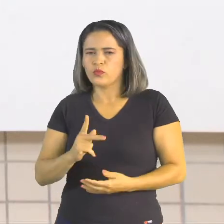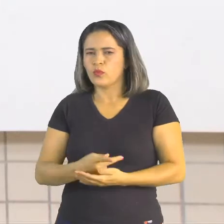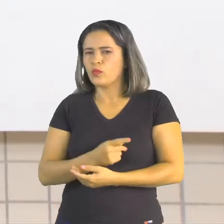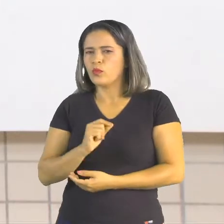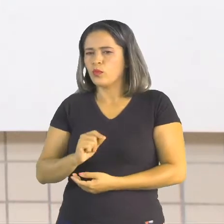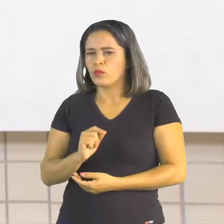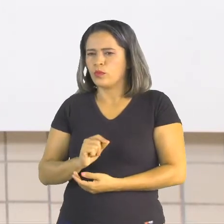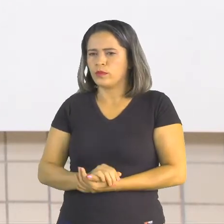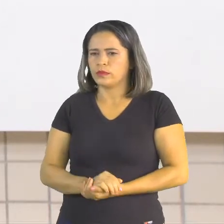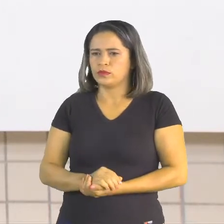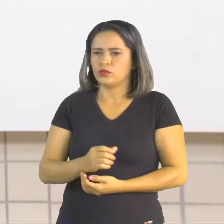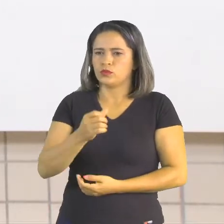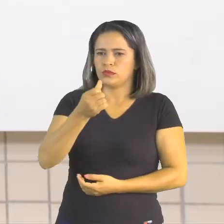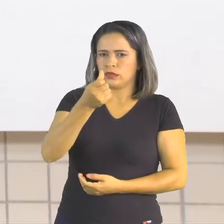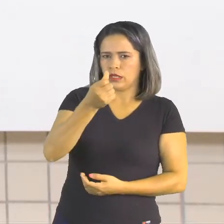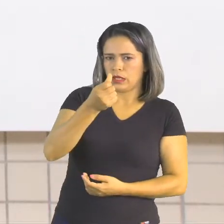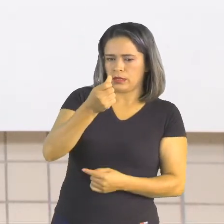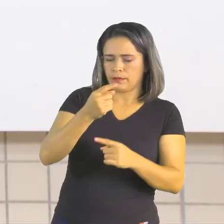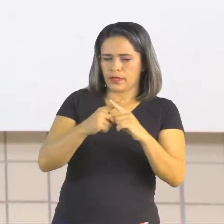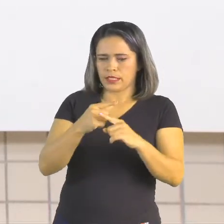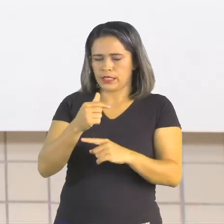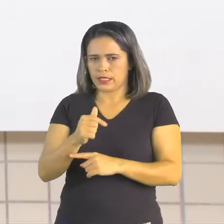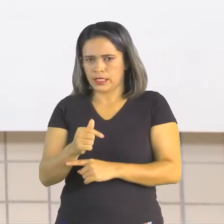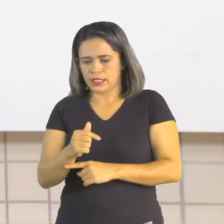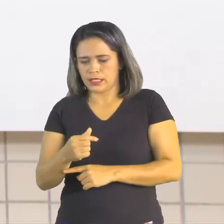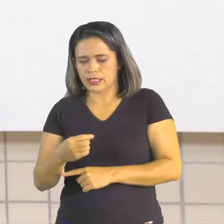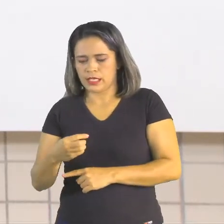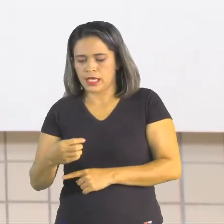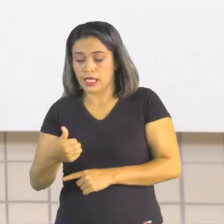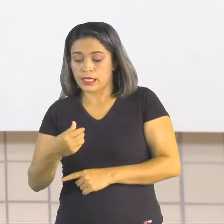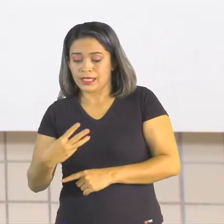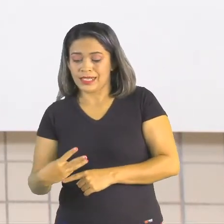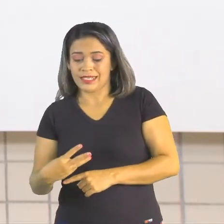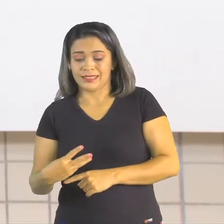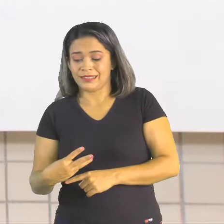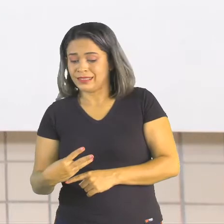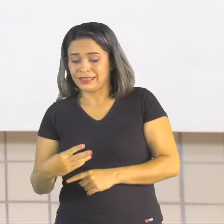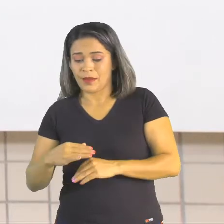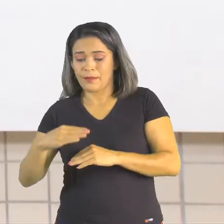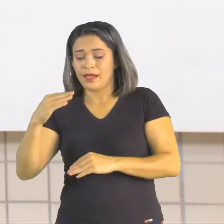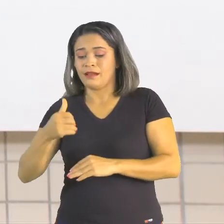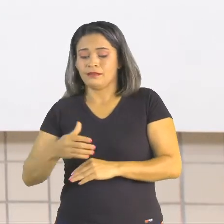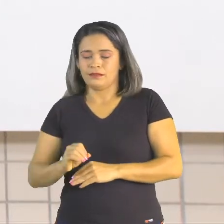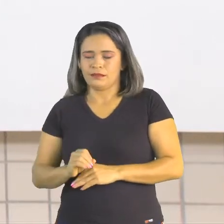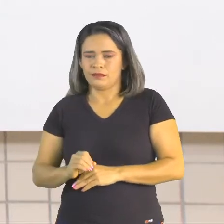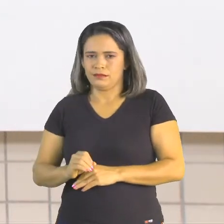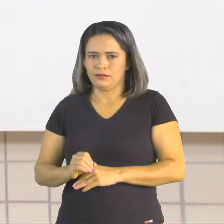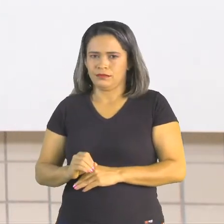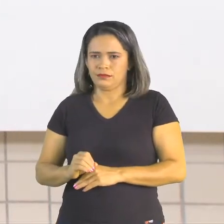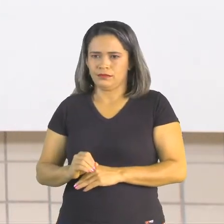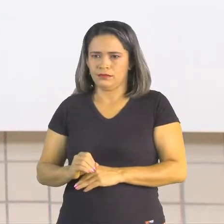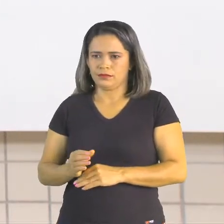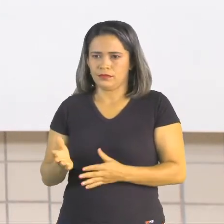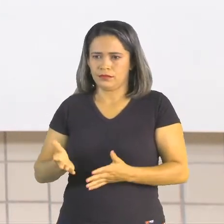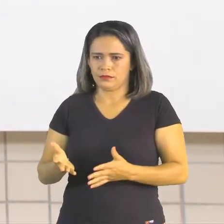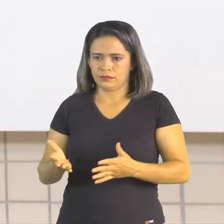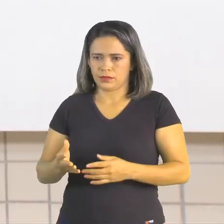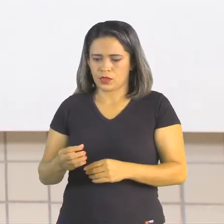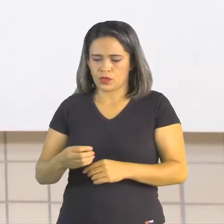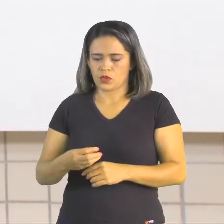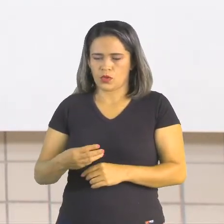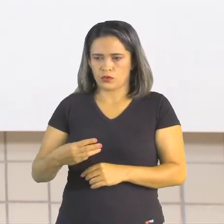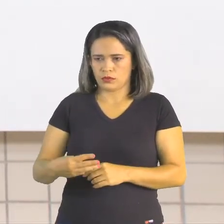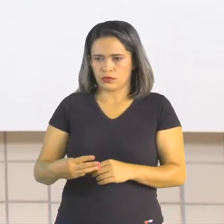No 6 mais 7 eu tive 13. 13 ultrapassa 10. Então, do nosso centésimo, ele sobe